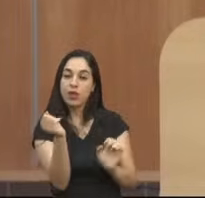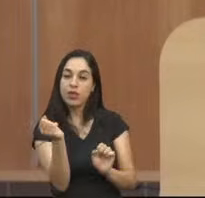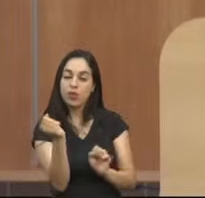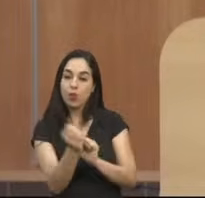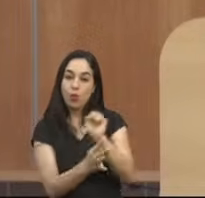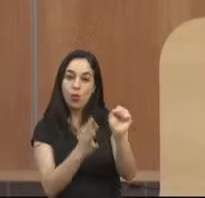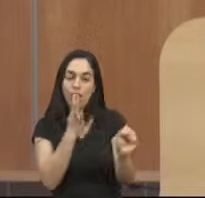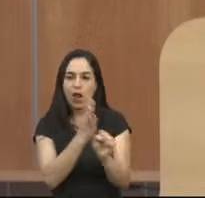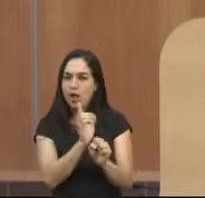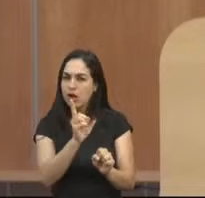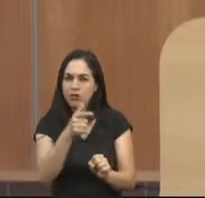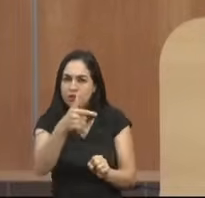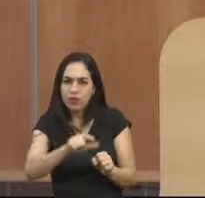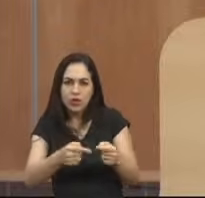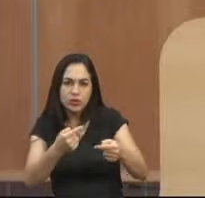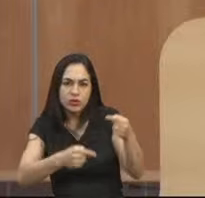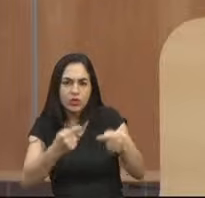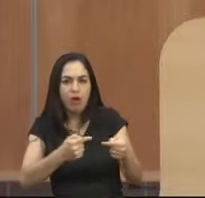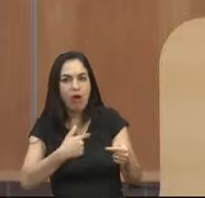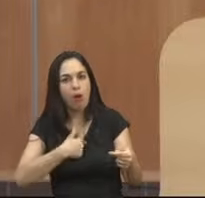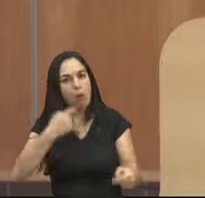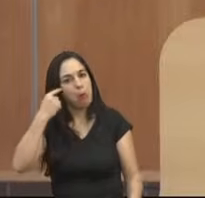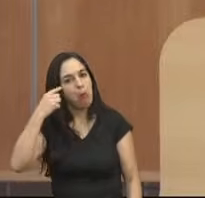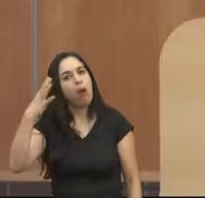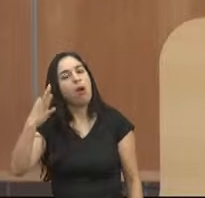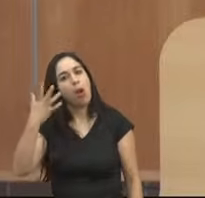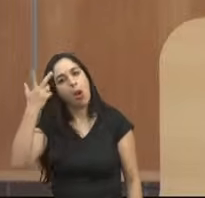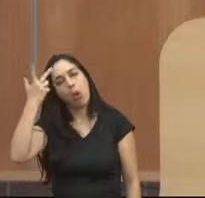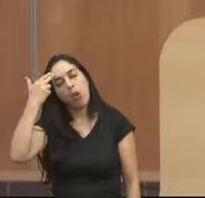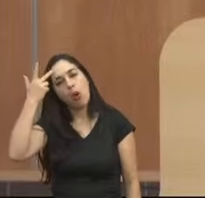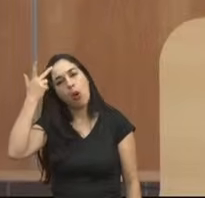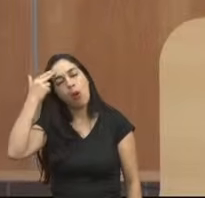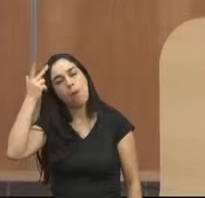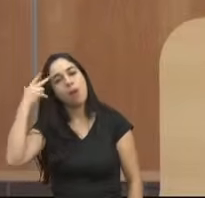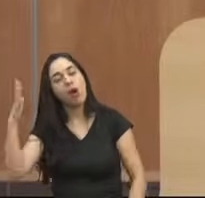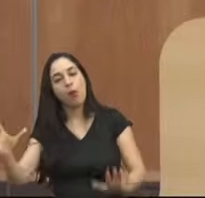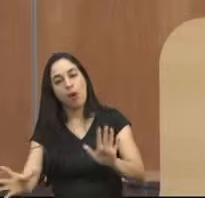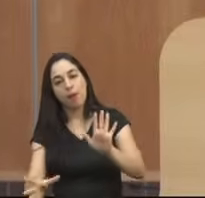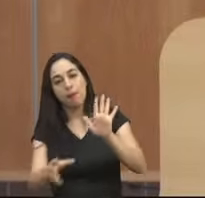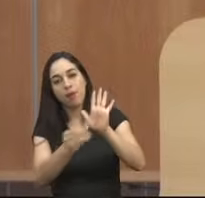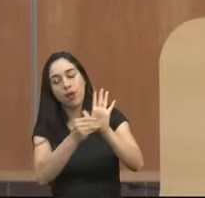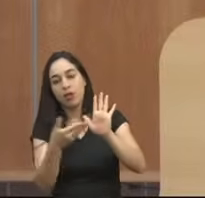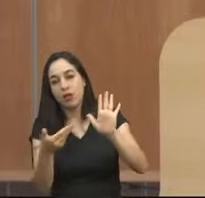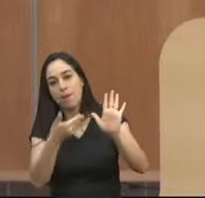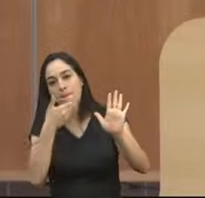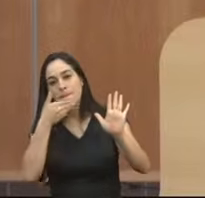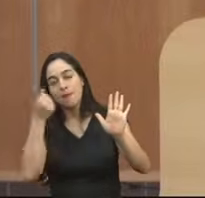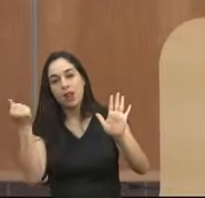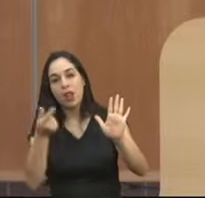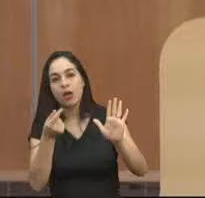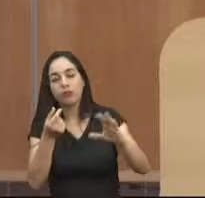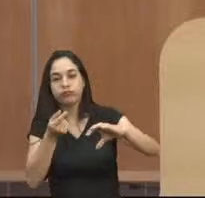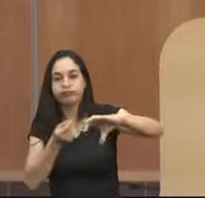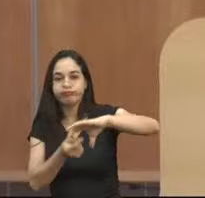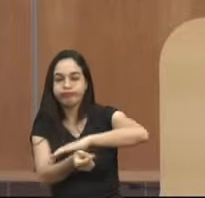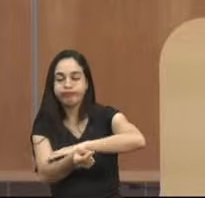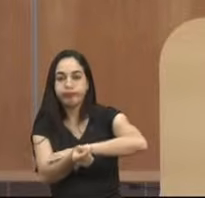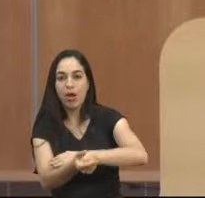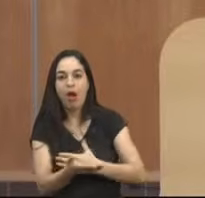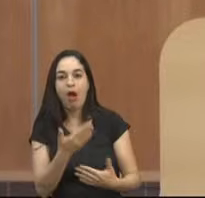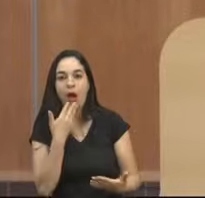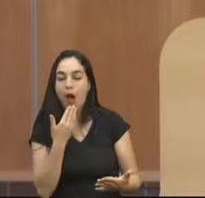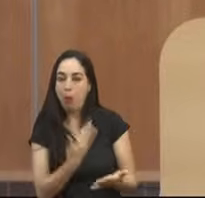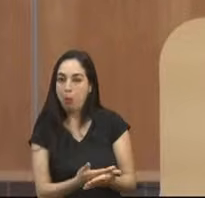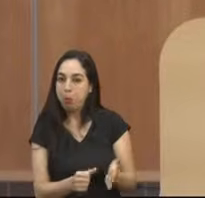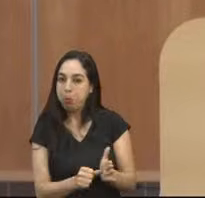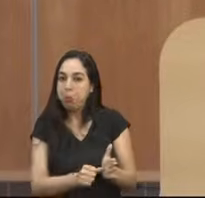voltar a discutir isso. Eu imaginava que era comum ser apresentadas emendas para qualificar a peça orçamentária, mas foi a primeira vez, pelo